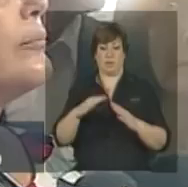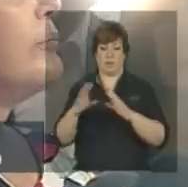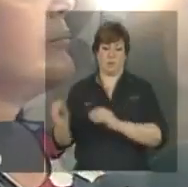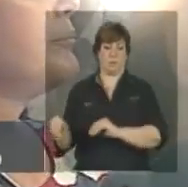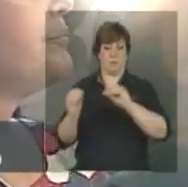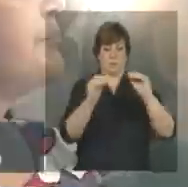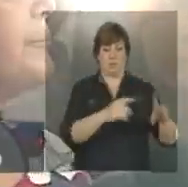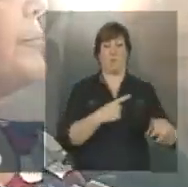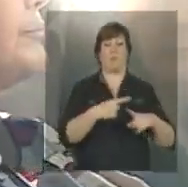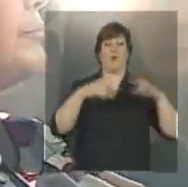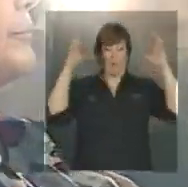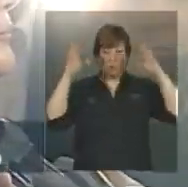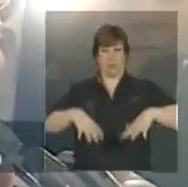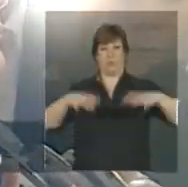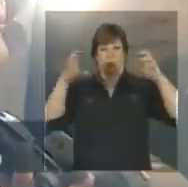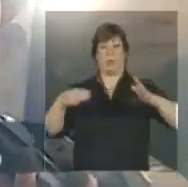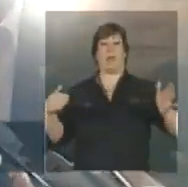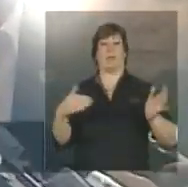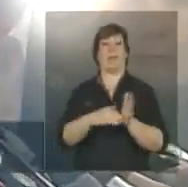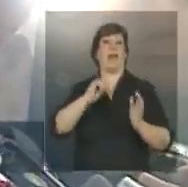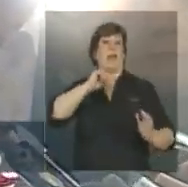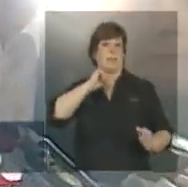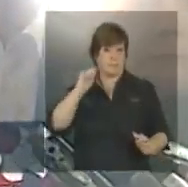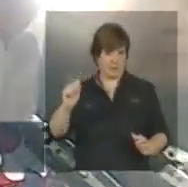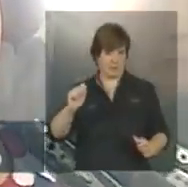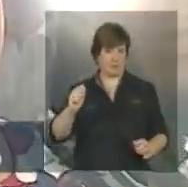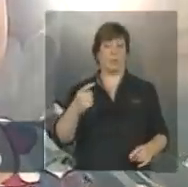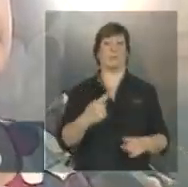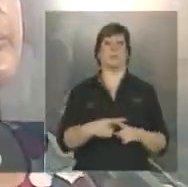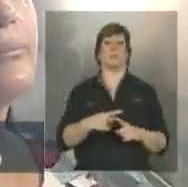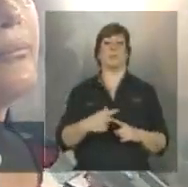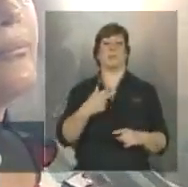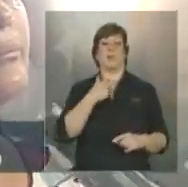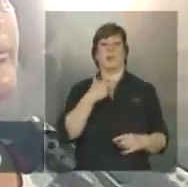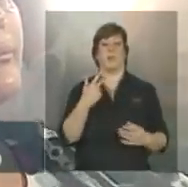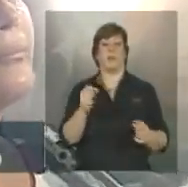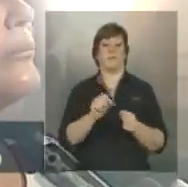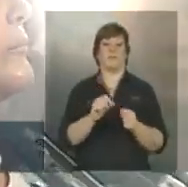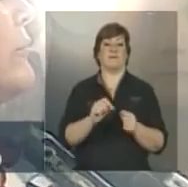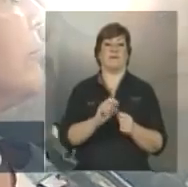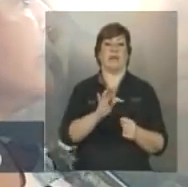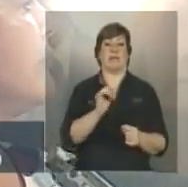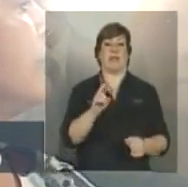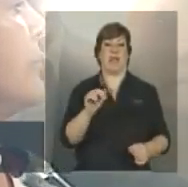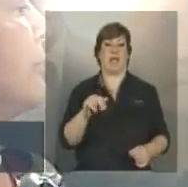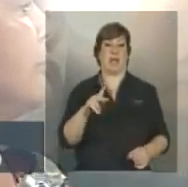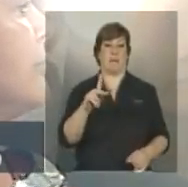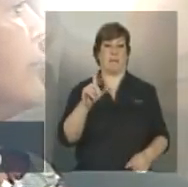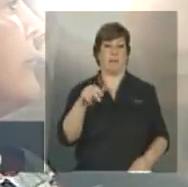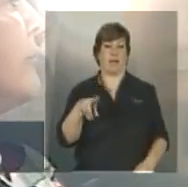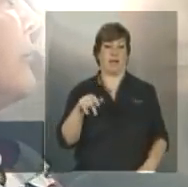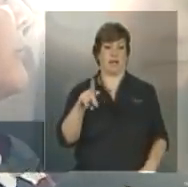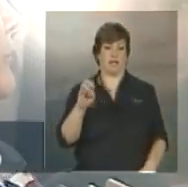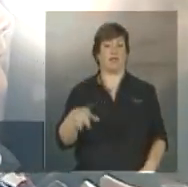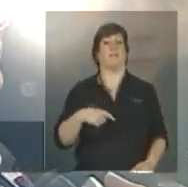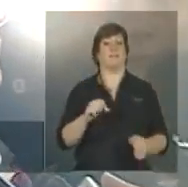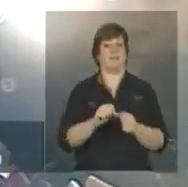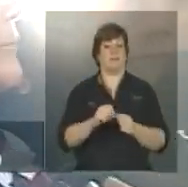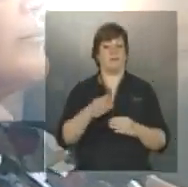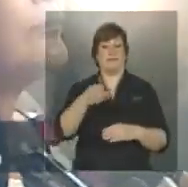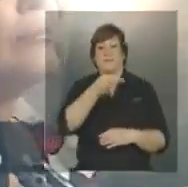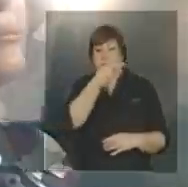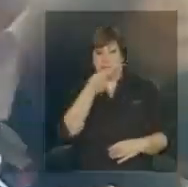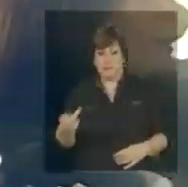de chuva que vai até o mês de abril e não dá para abrir frentes de terraplanagem. Nós vamos visitar as frentes que estão em execução, que é